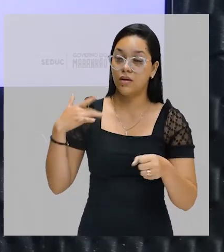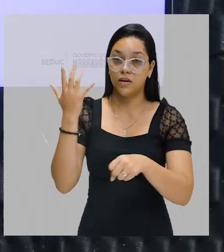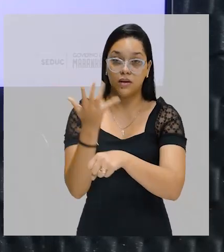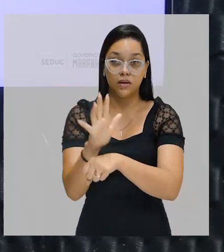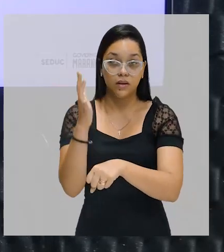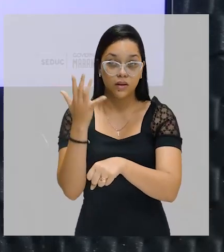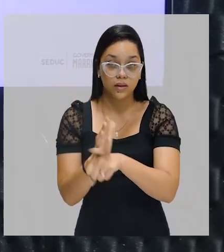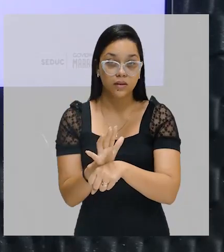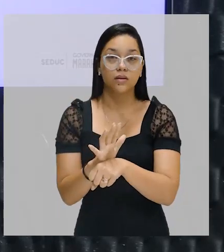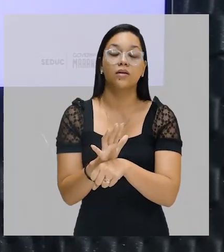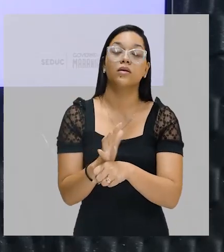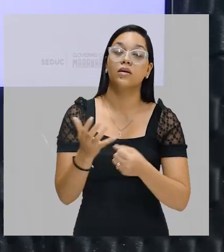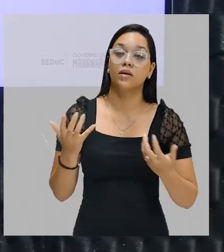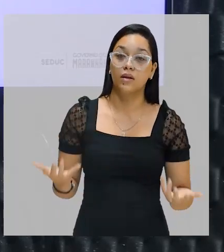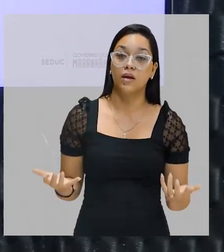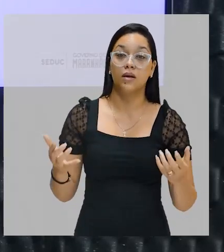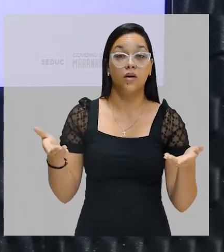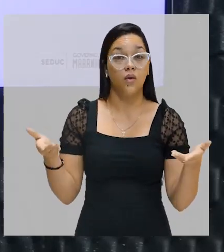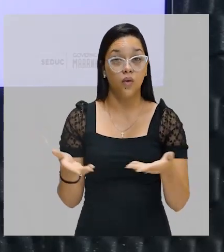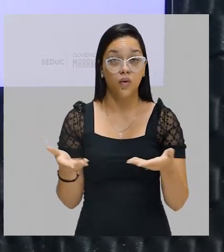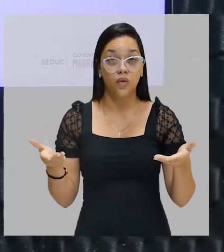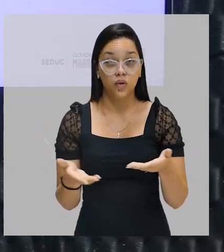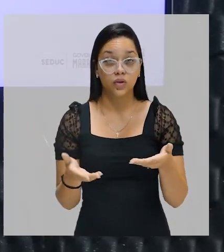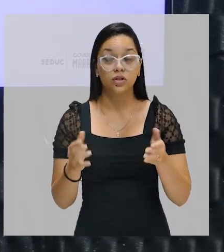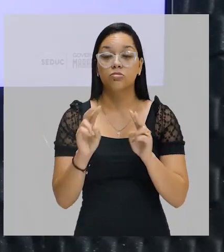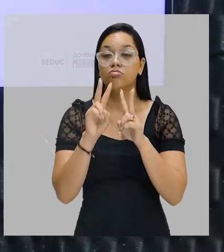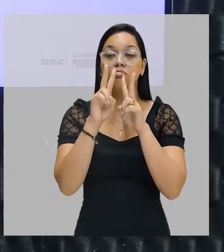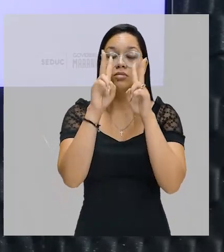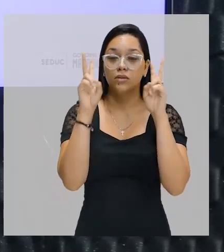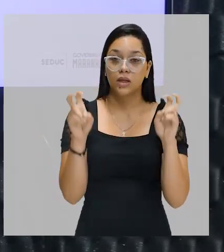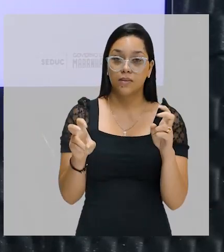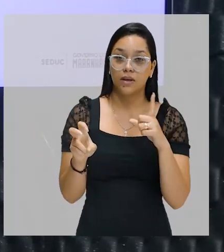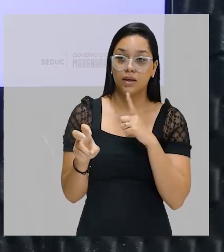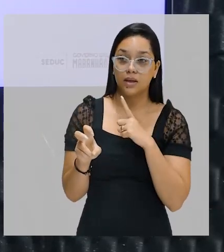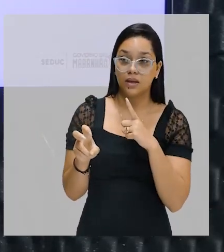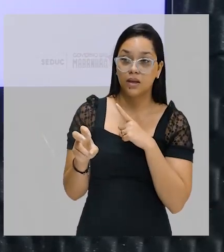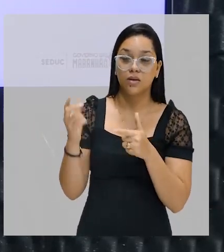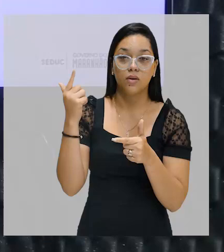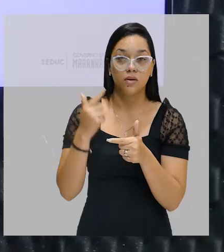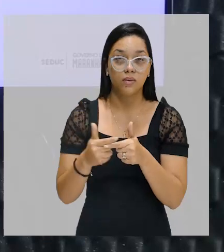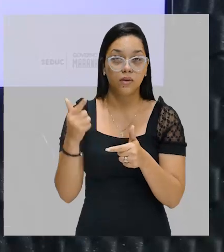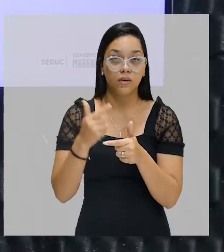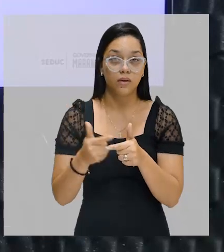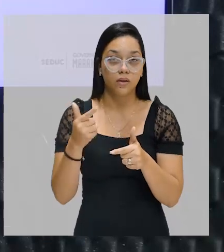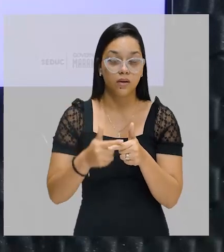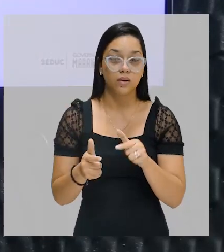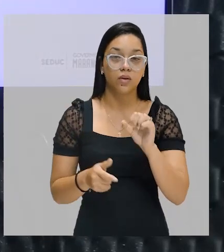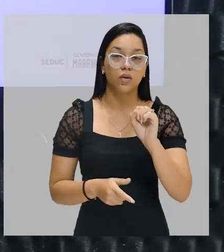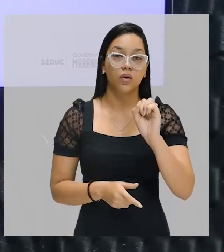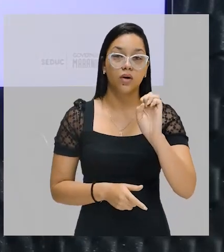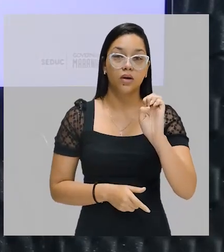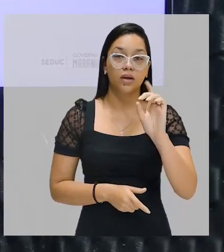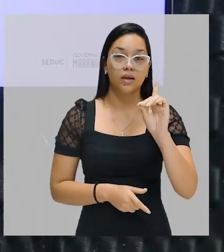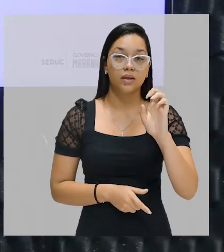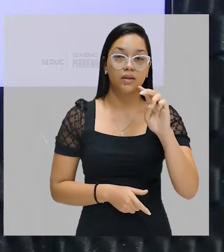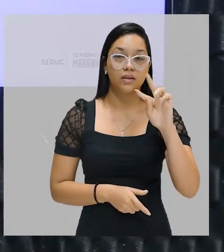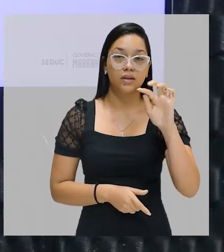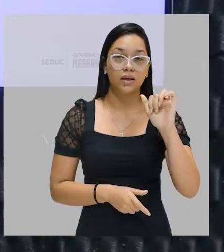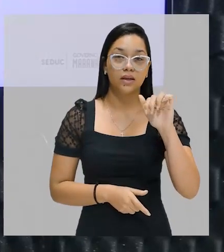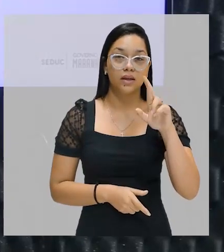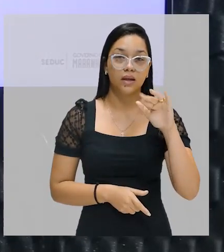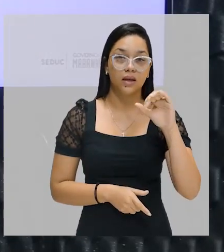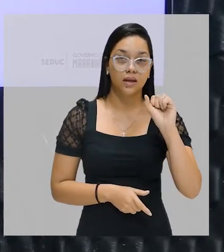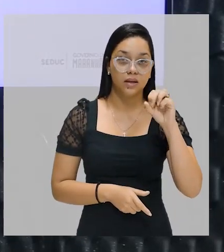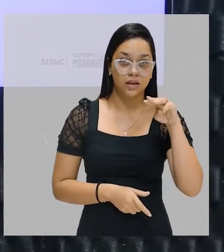de exercícios físicos. Hoje nós iremos falar do problema do sedentarismo, as doenças que